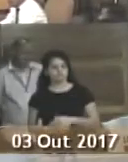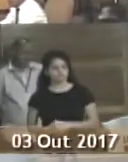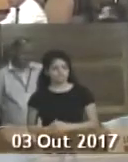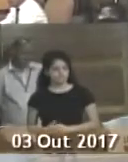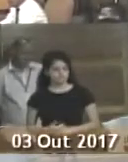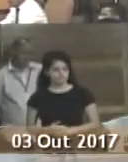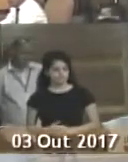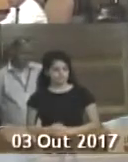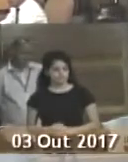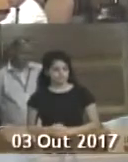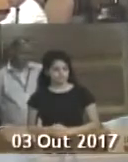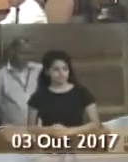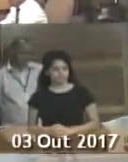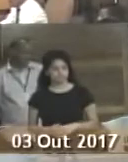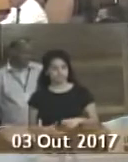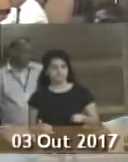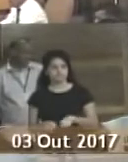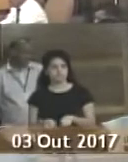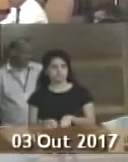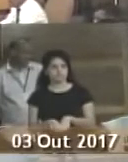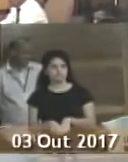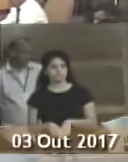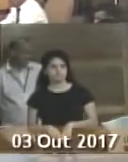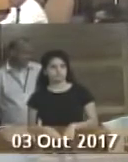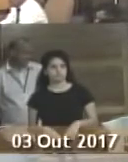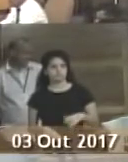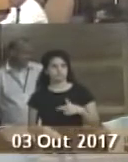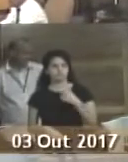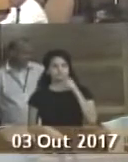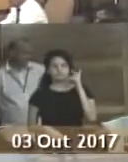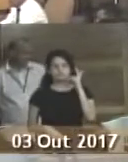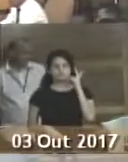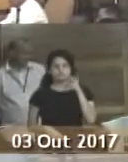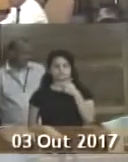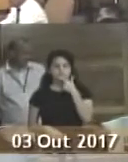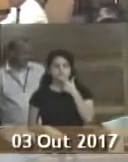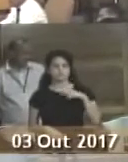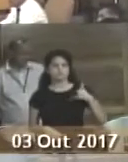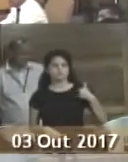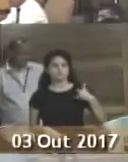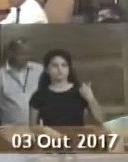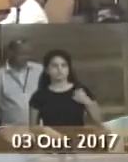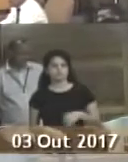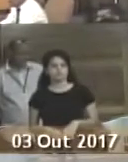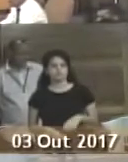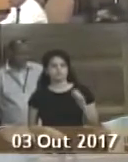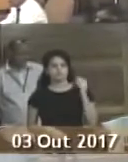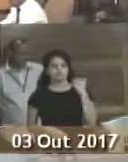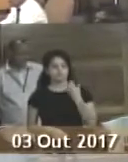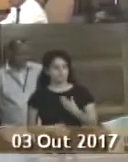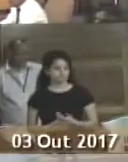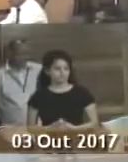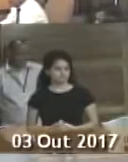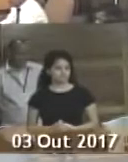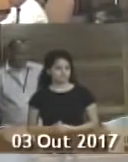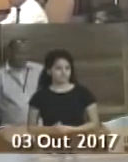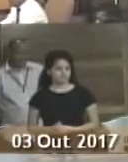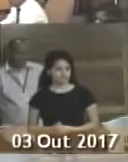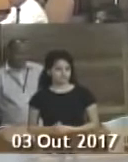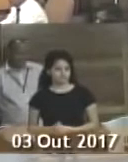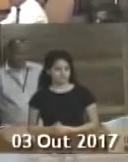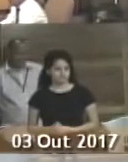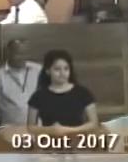o nosso vereador Jedai, que vai fazer aniversário amanhã. E a dona Natalina, mãe da Cláudia, lá da Monsuaba, que fez aniversário